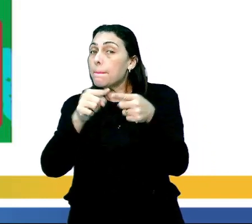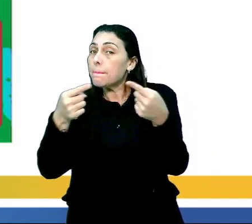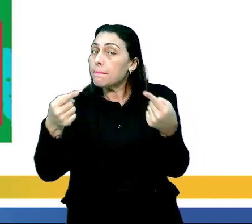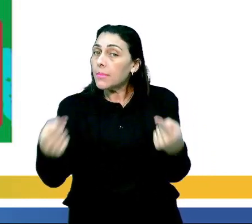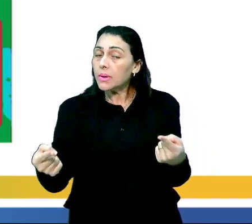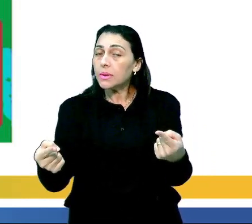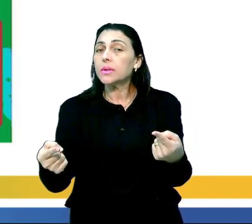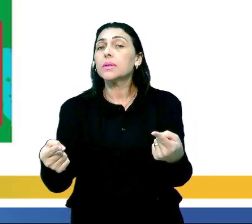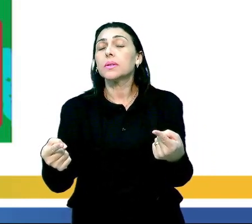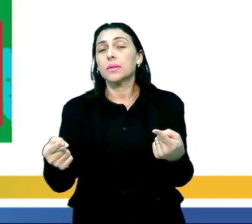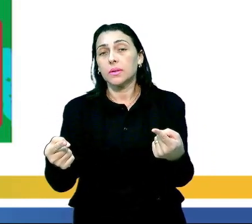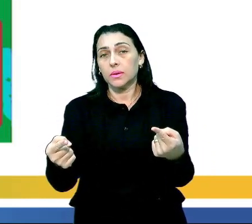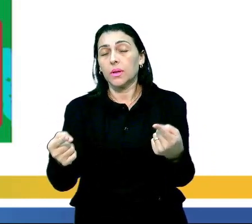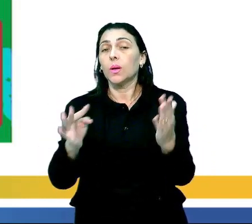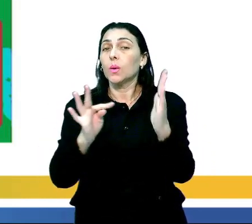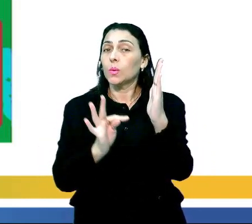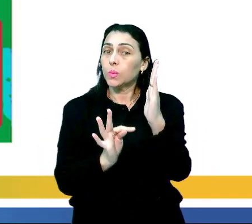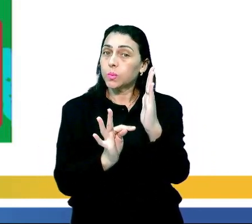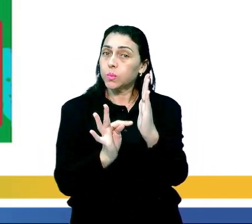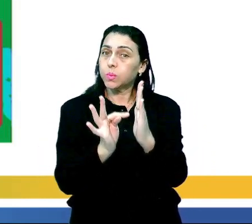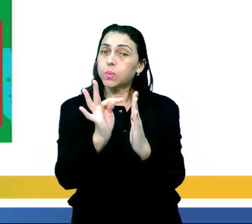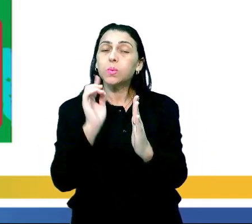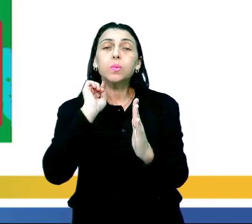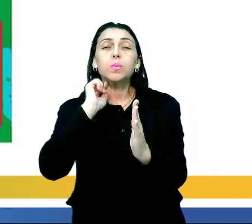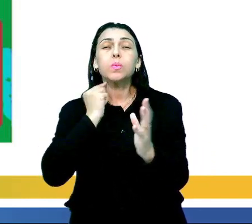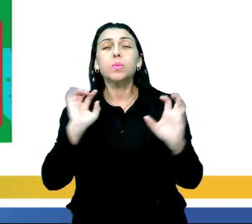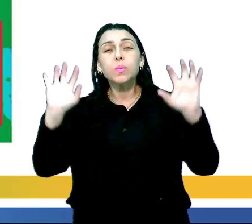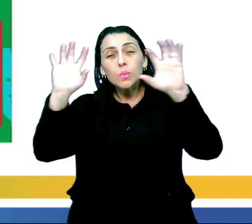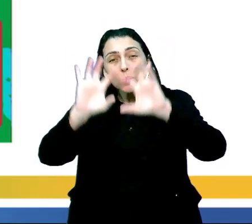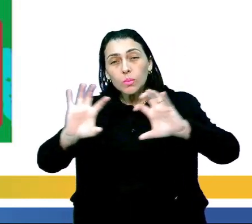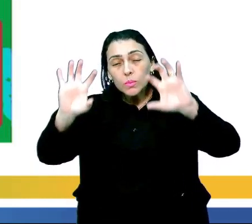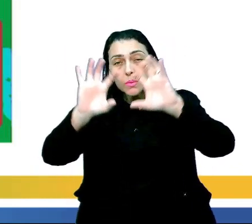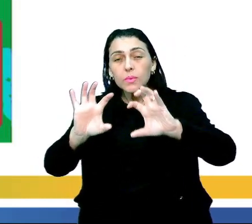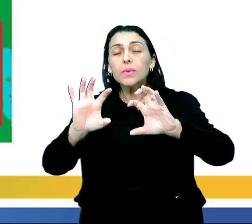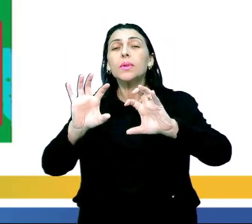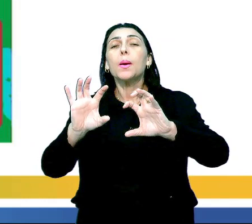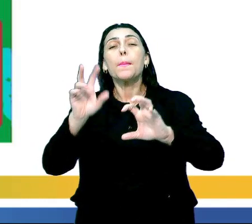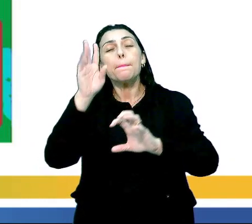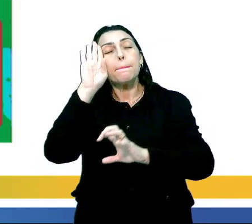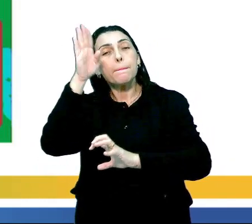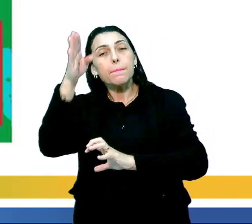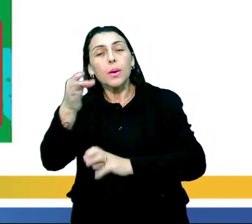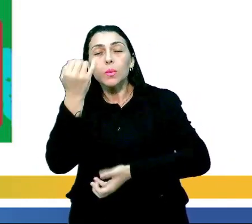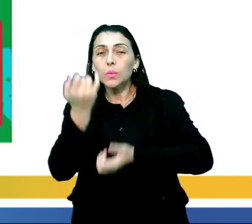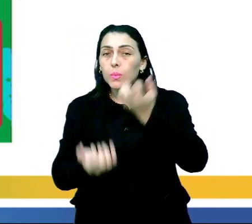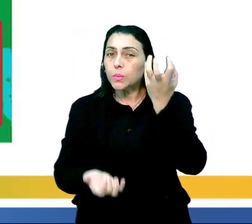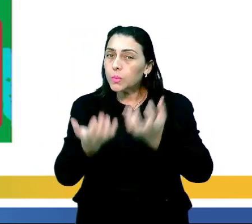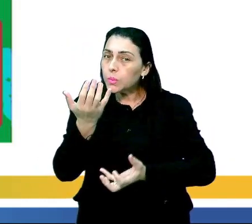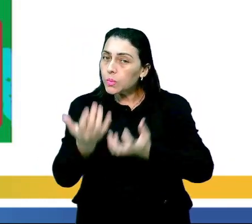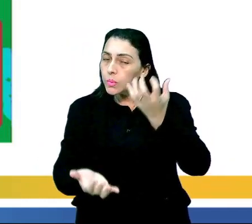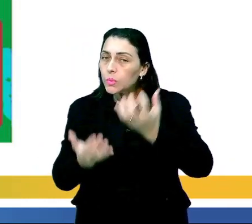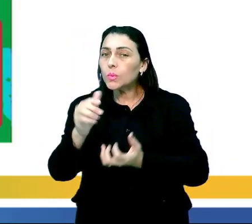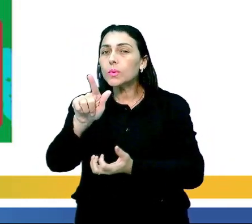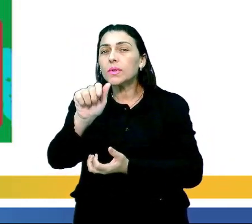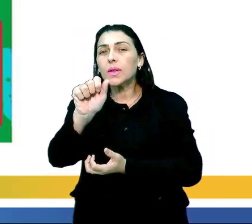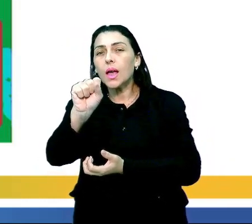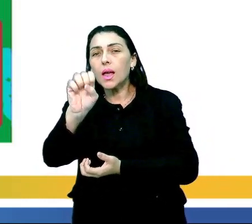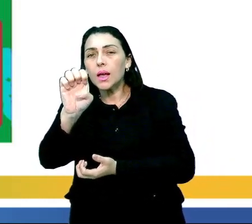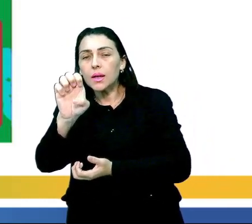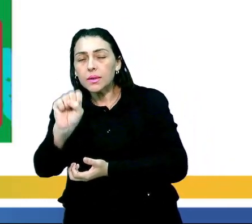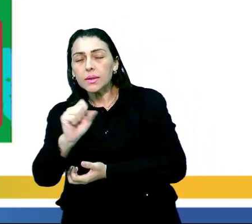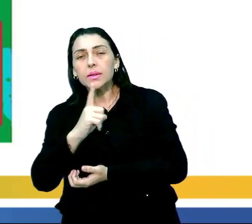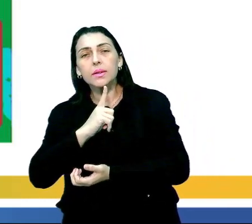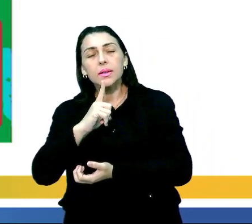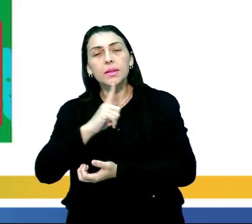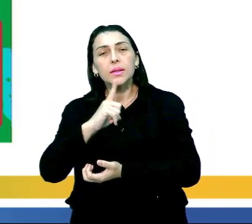porém, com altos índices de poluição gerados principalmente pela queima de combustíveis, a gente